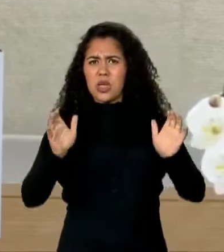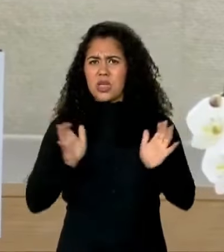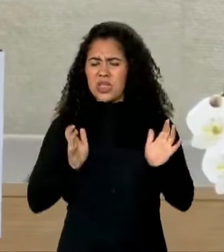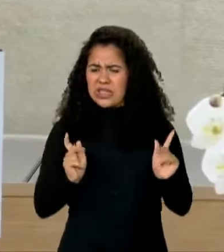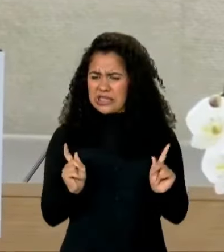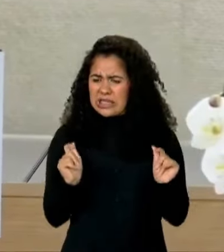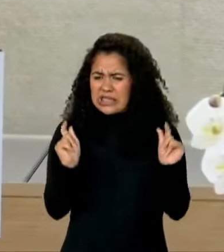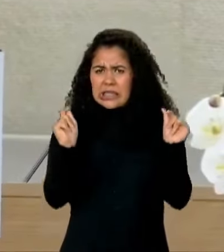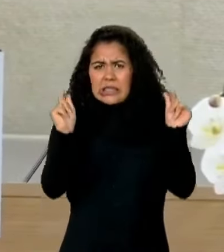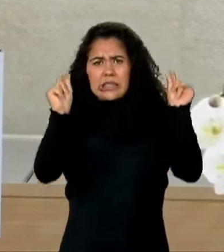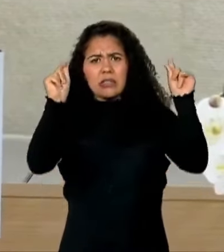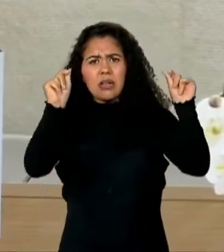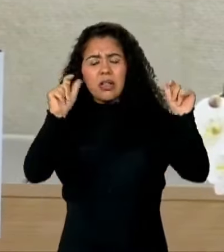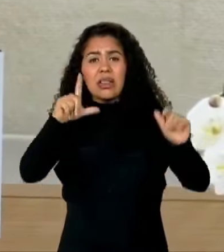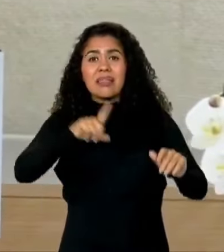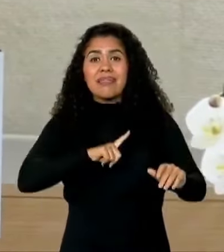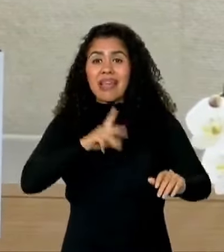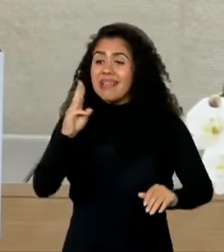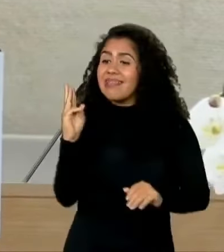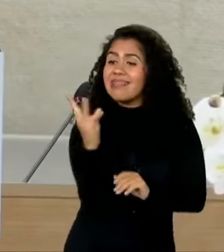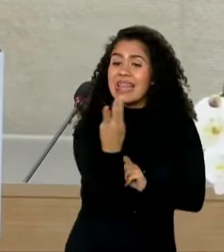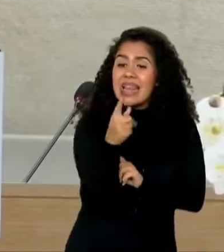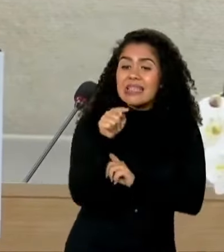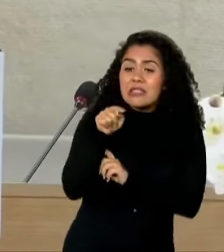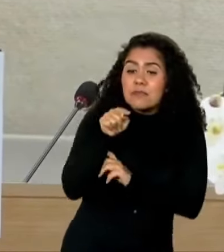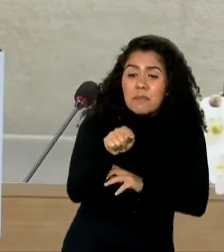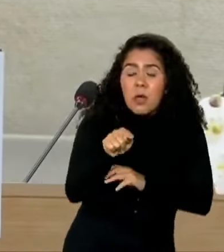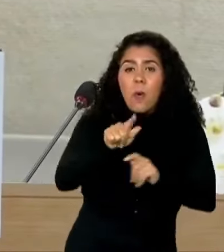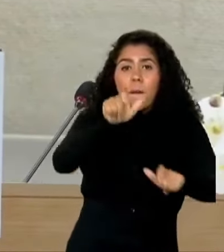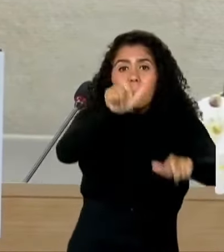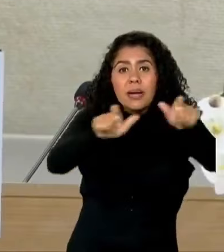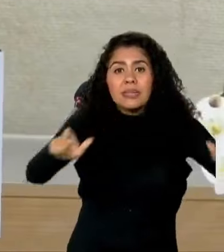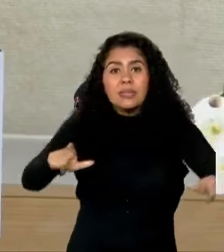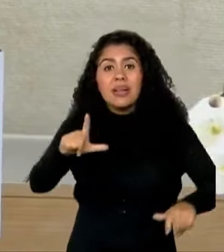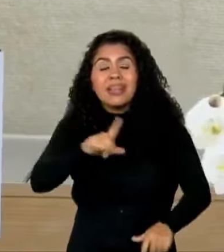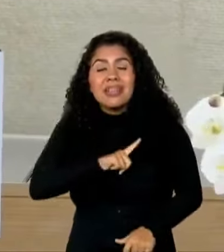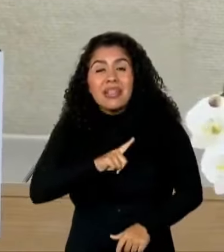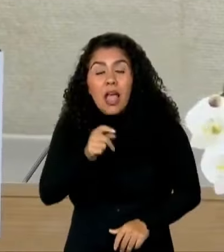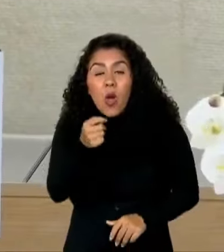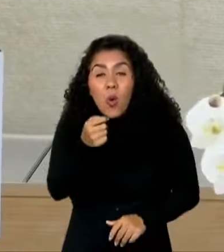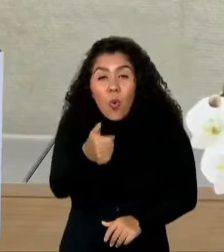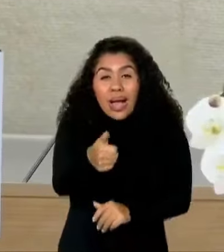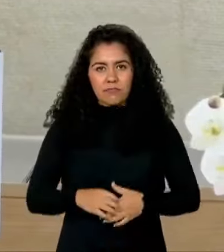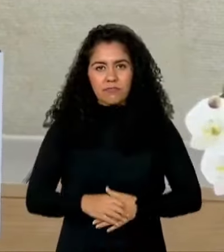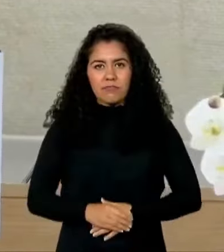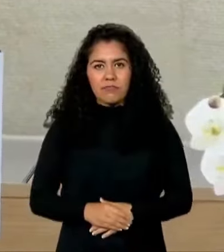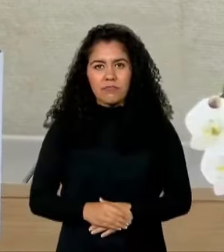ajuda à Ucrânia. Paralelamente, foi assinado também um histórico acordo bilateral de segurança entre os Estados Unidos e a Ucrânia.